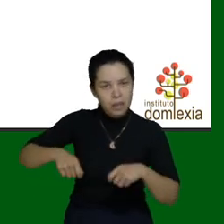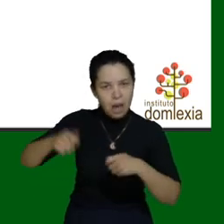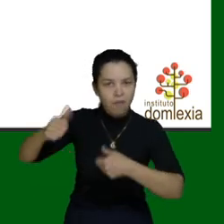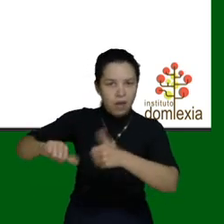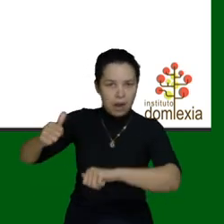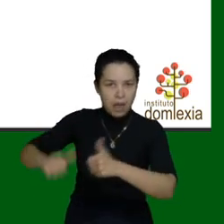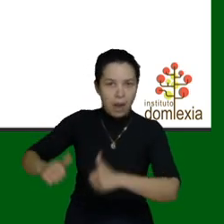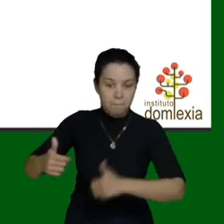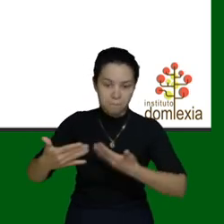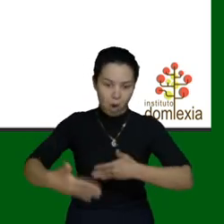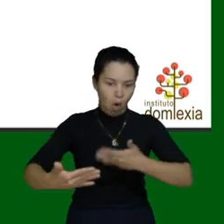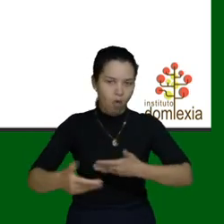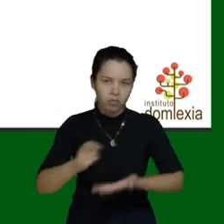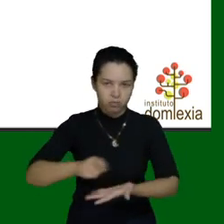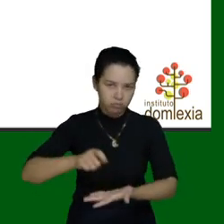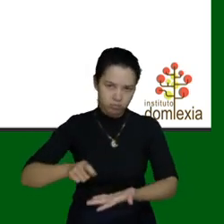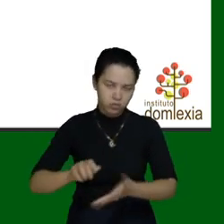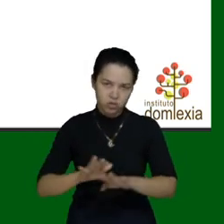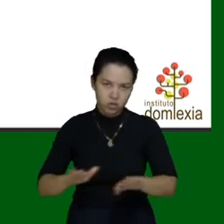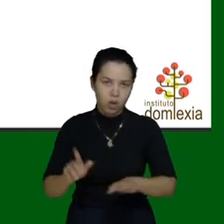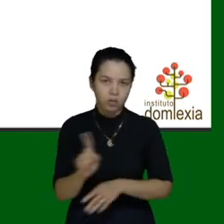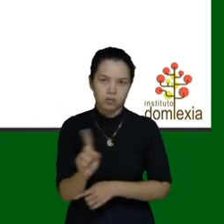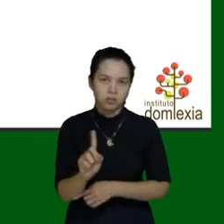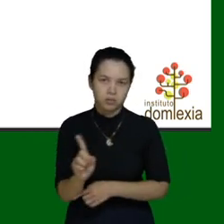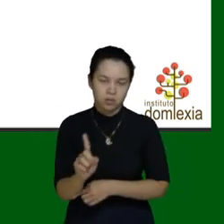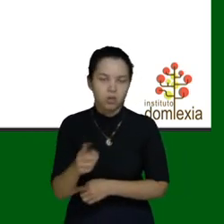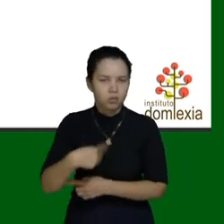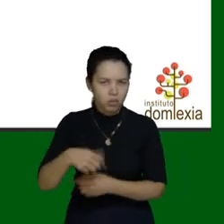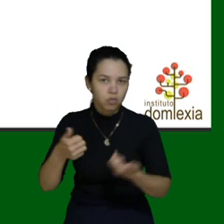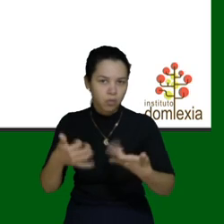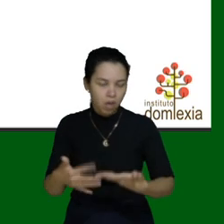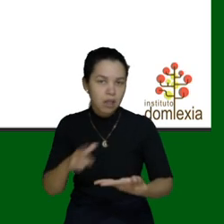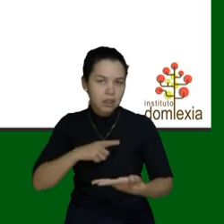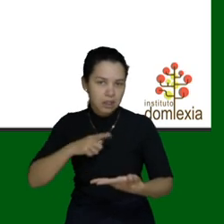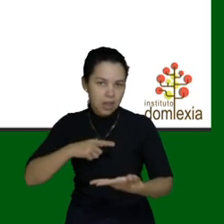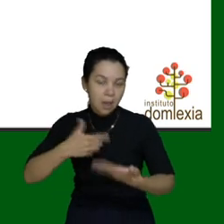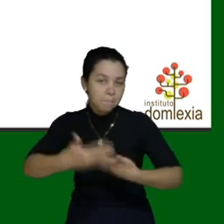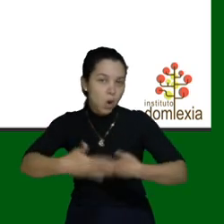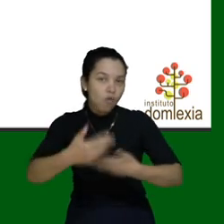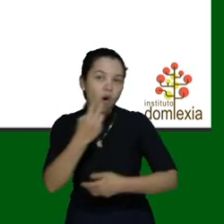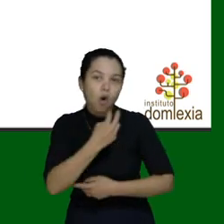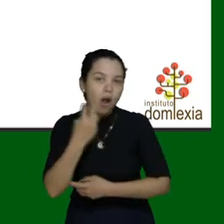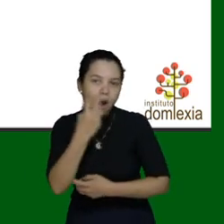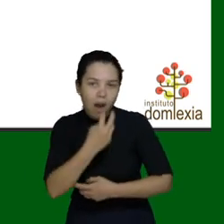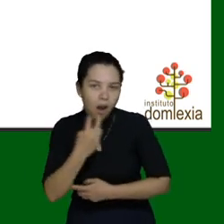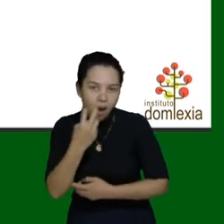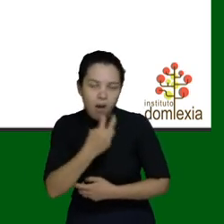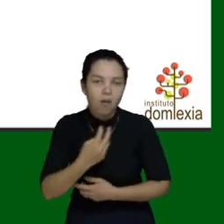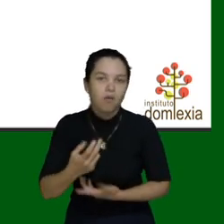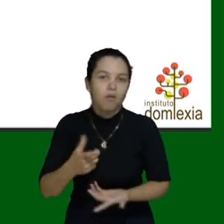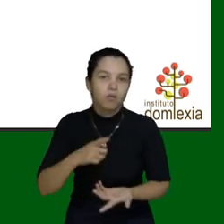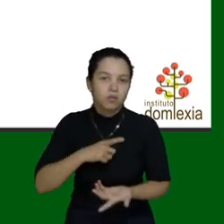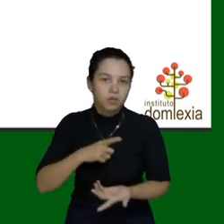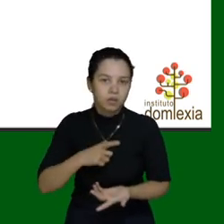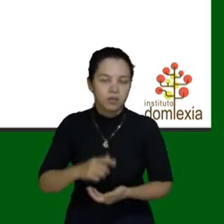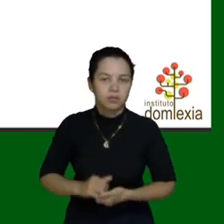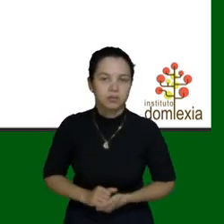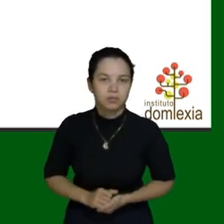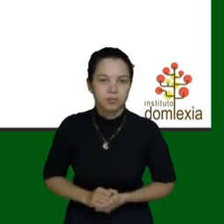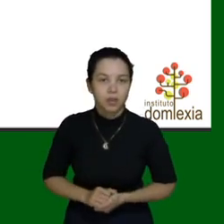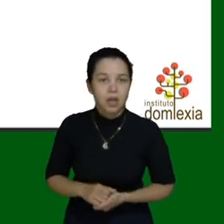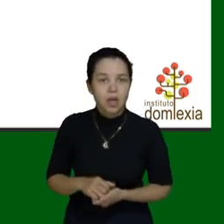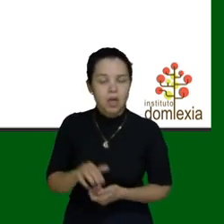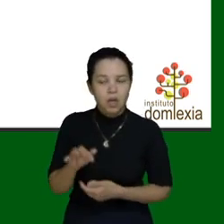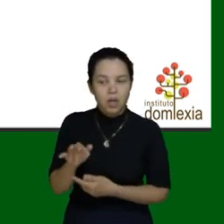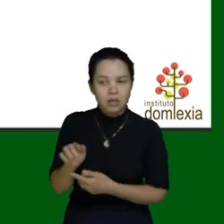falou um pouquinho também aqui mas prova oral né Eh eh e a gente Fernanda se me permite vou dar o